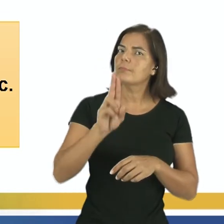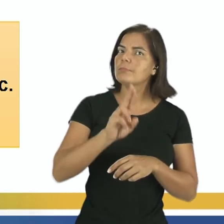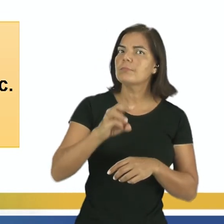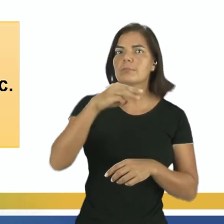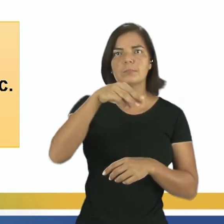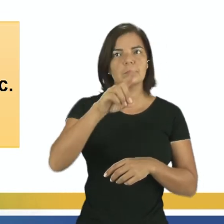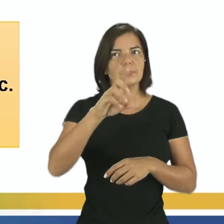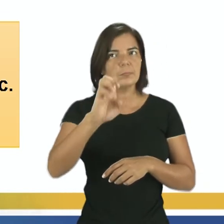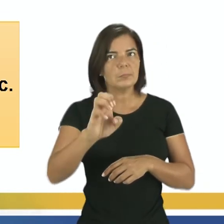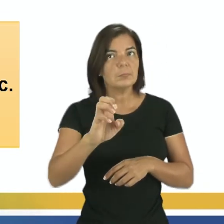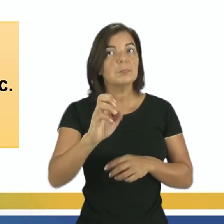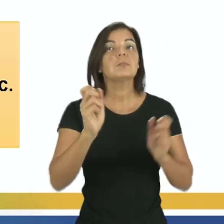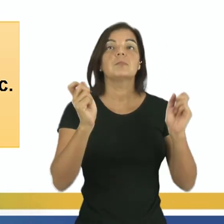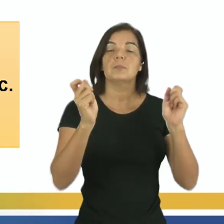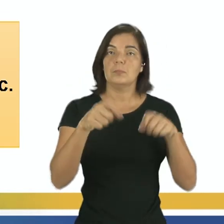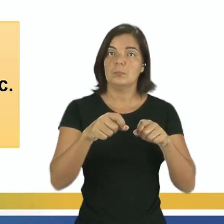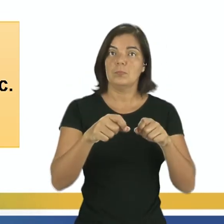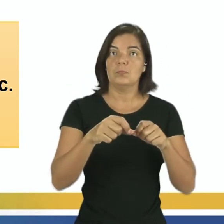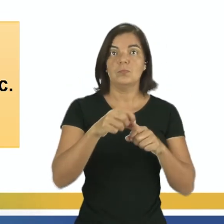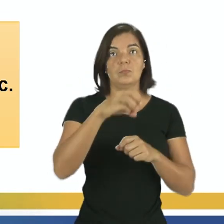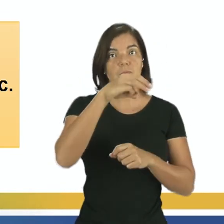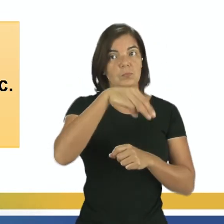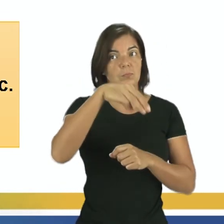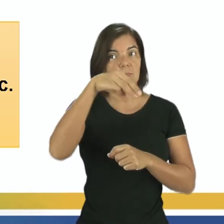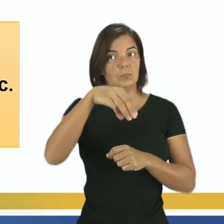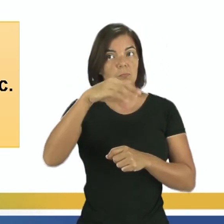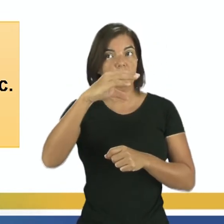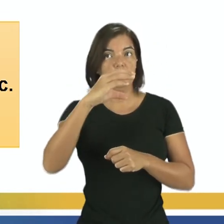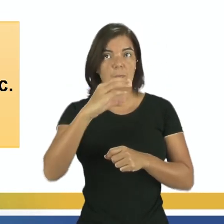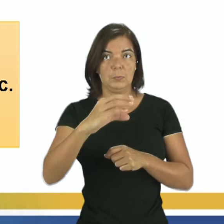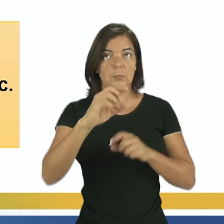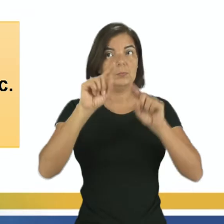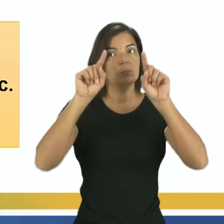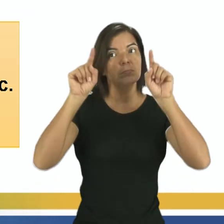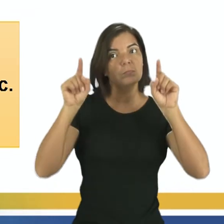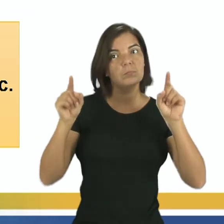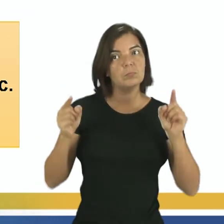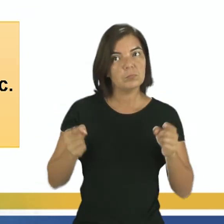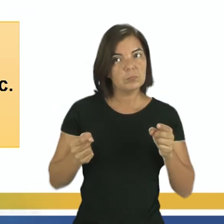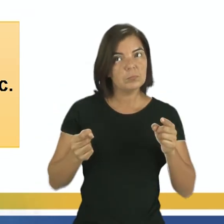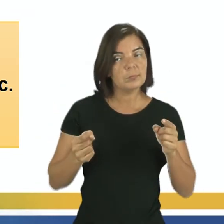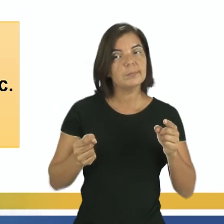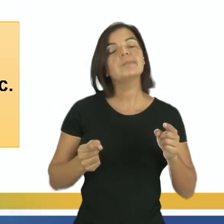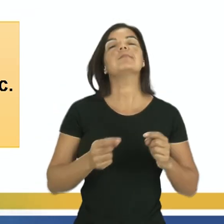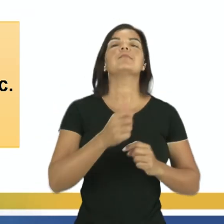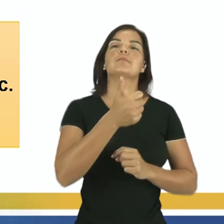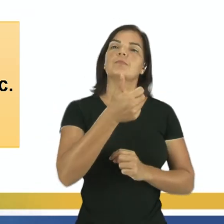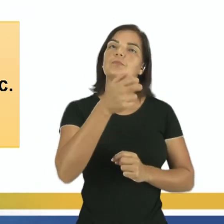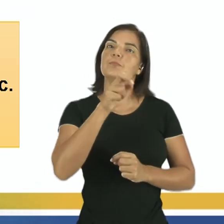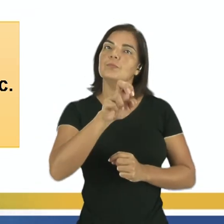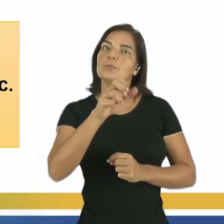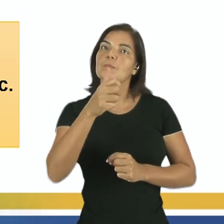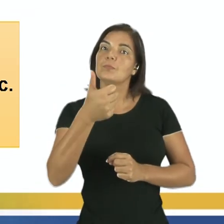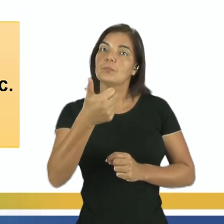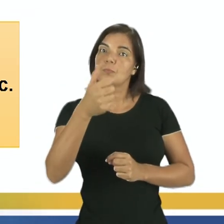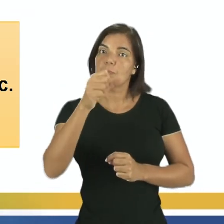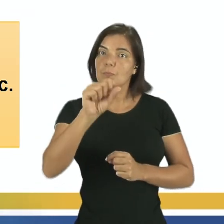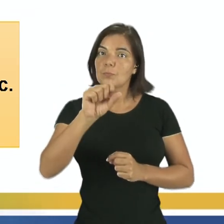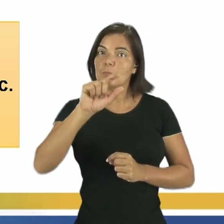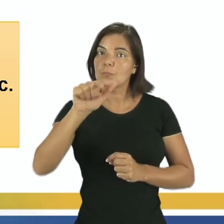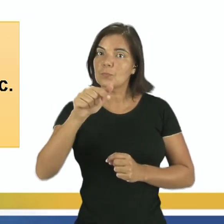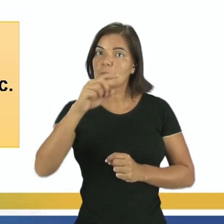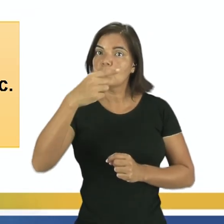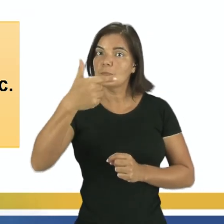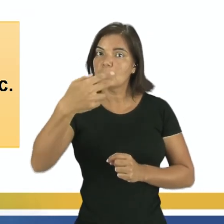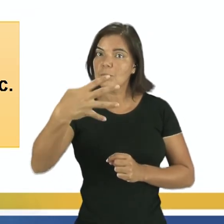para MDC. A gente, ao invés de colocar MDC agora, a gente coloca MMC, coloca o parênteses, coloca os números separados com